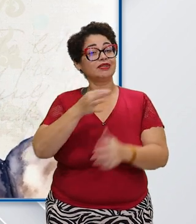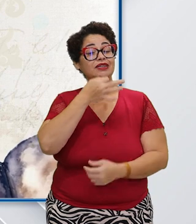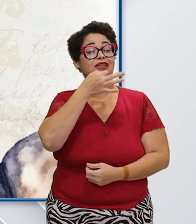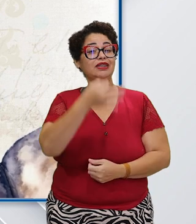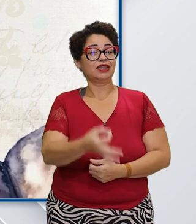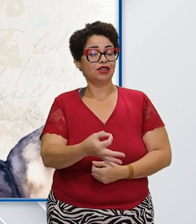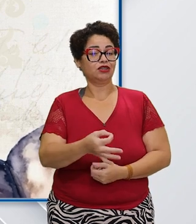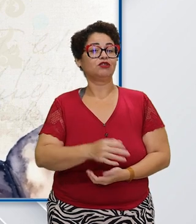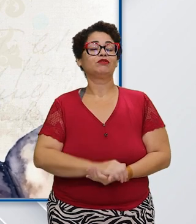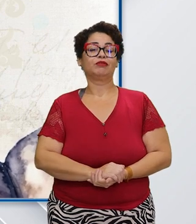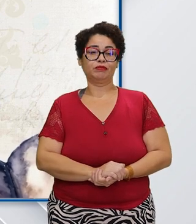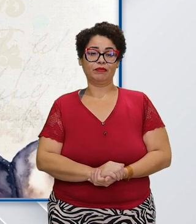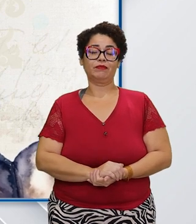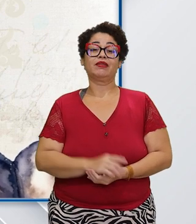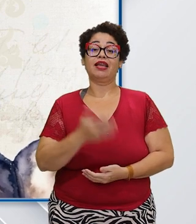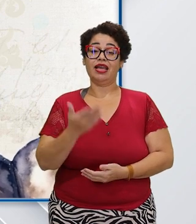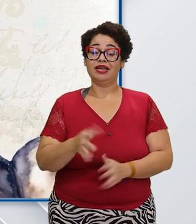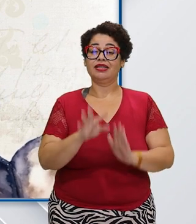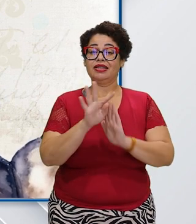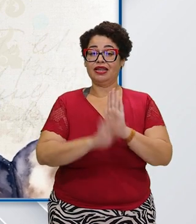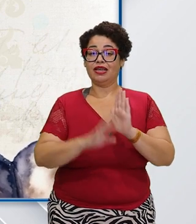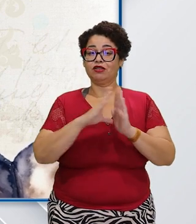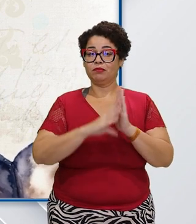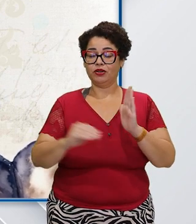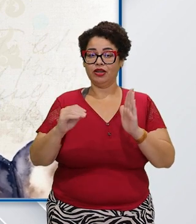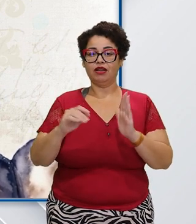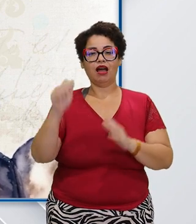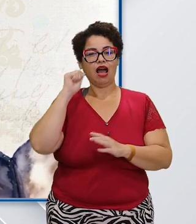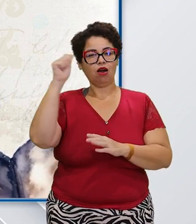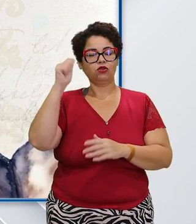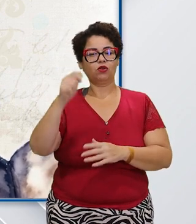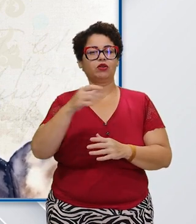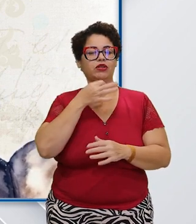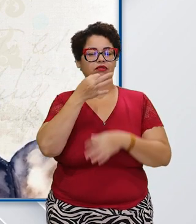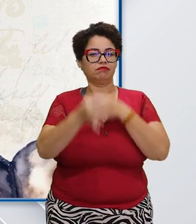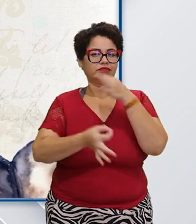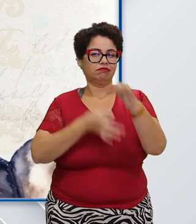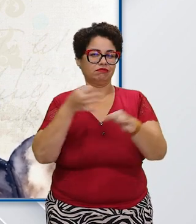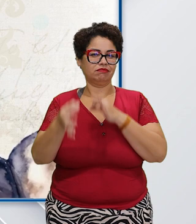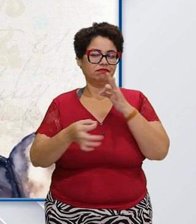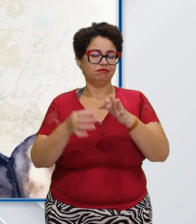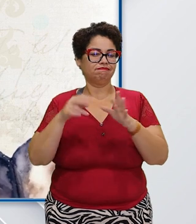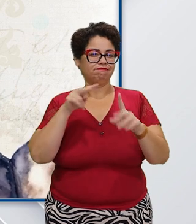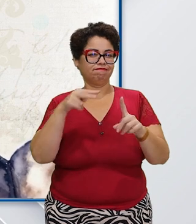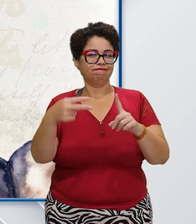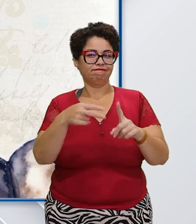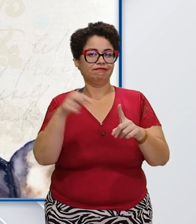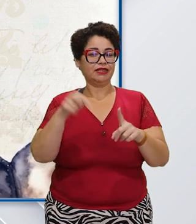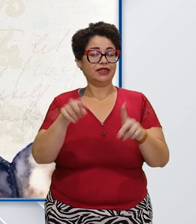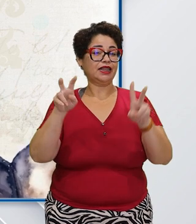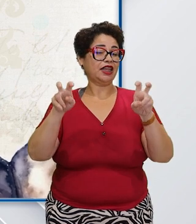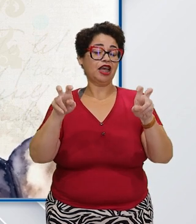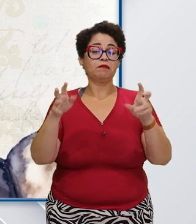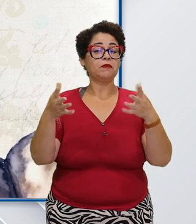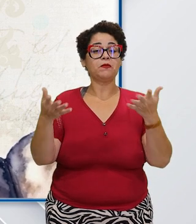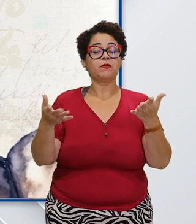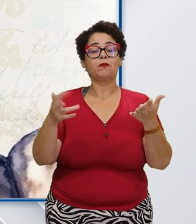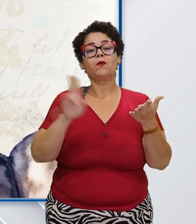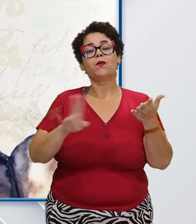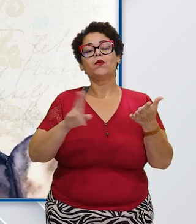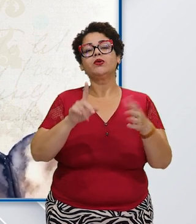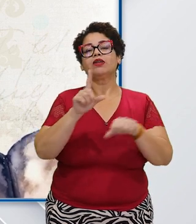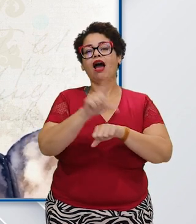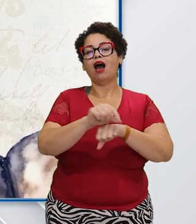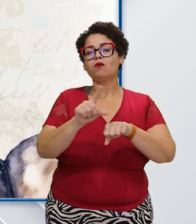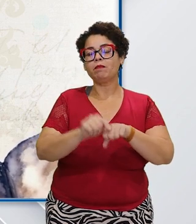nessa modalidade textual o autor defende um ponto de vista sobre determinado tema utilizando argumentos e